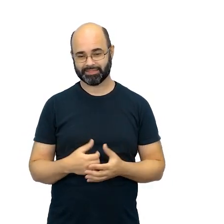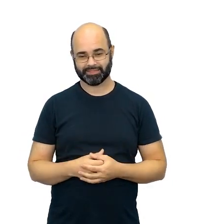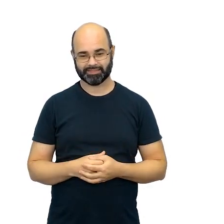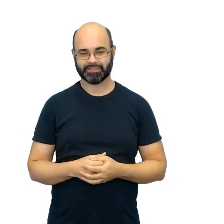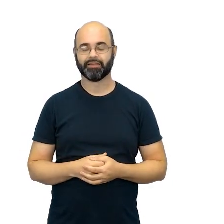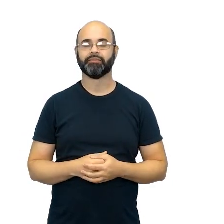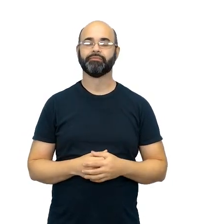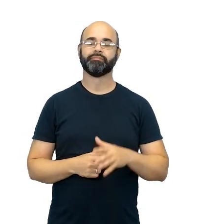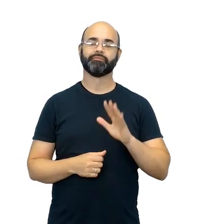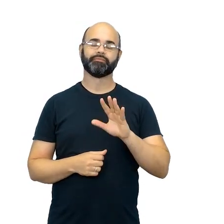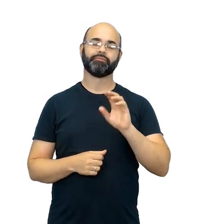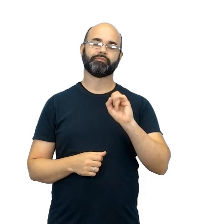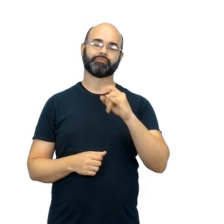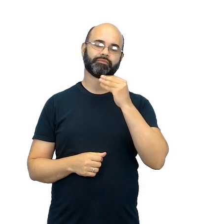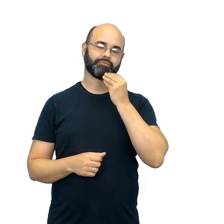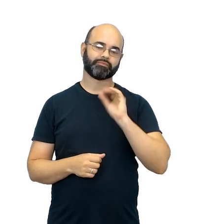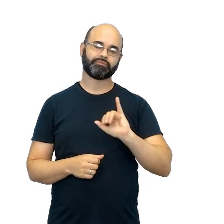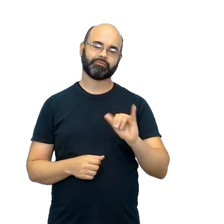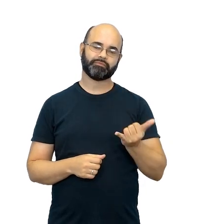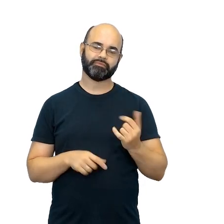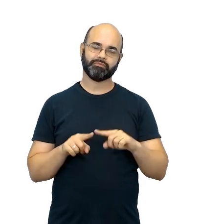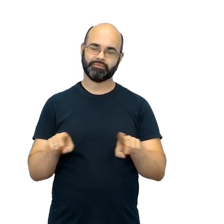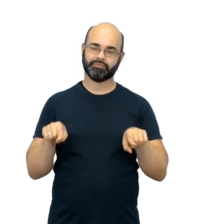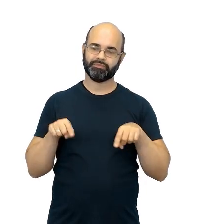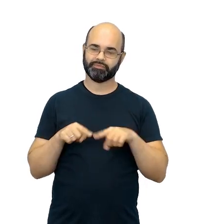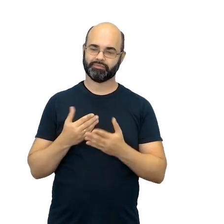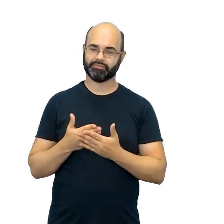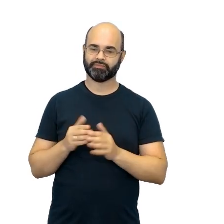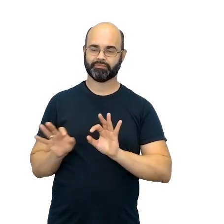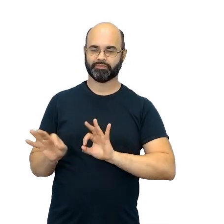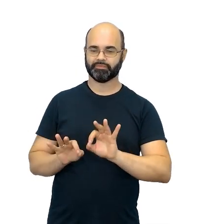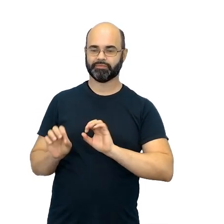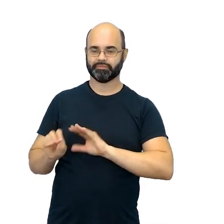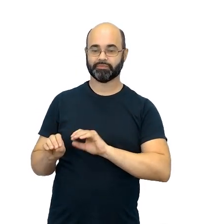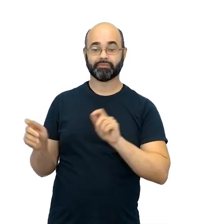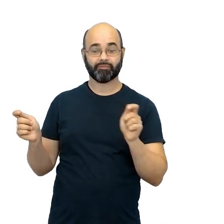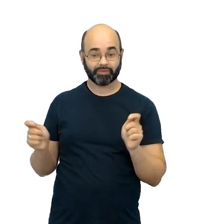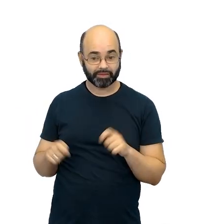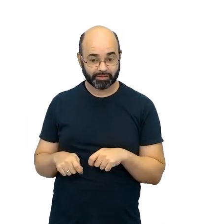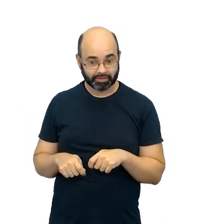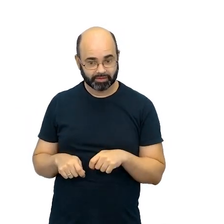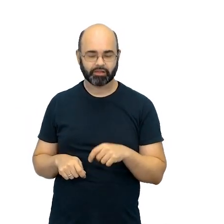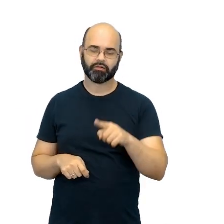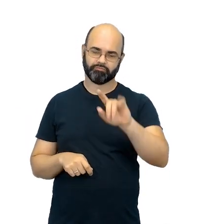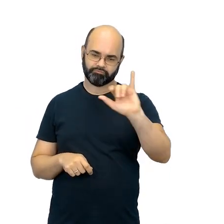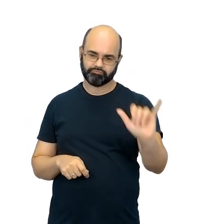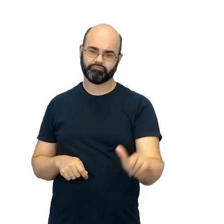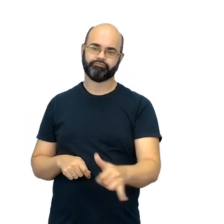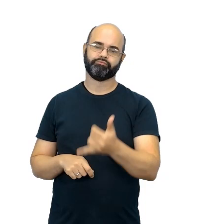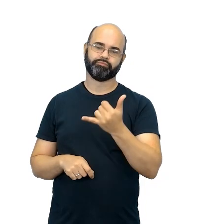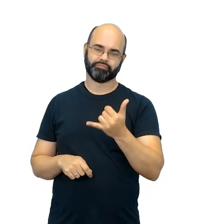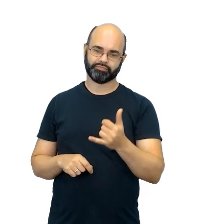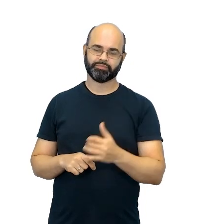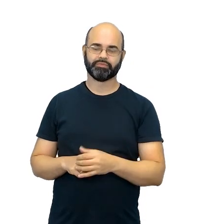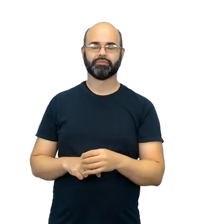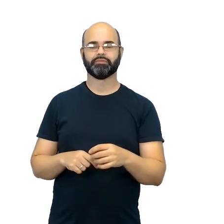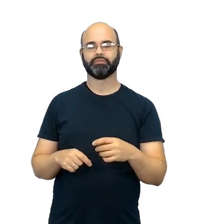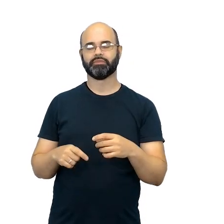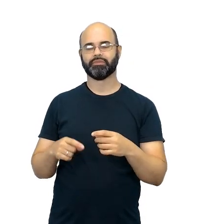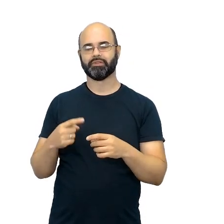se você tem continuidade com a sala de aula, que isso é um privilégio de poucos, né? Parece que todo mundo vai trocando de